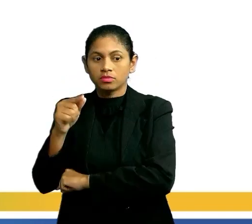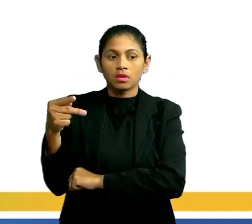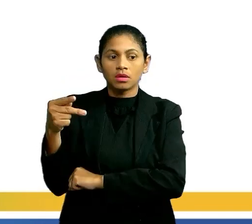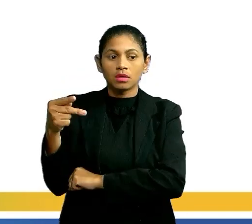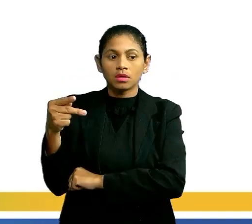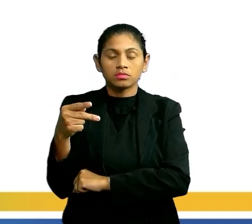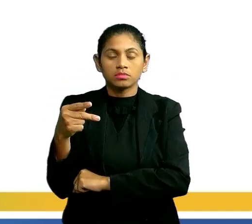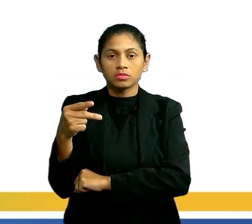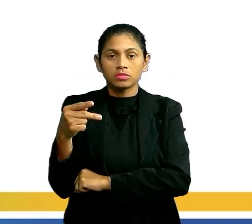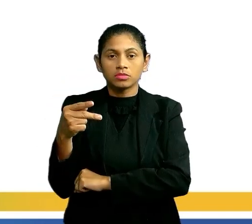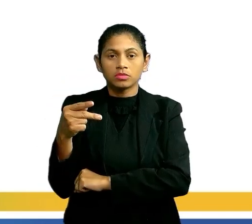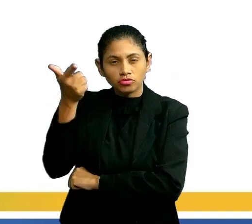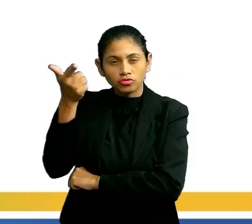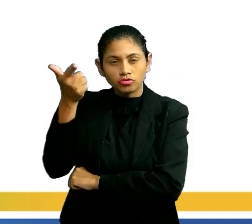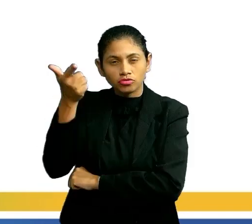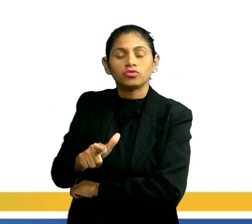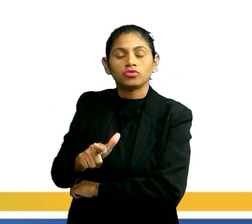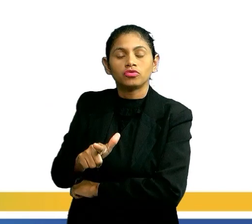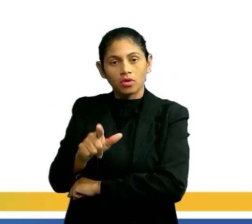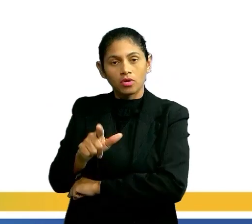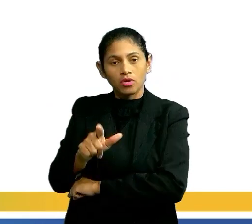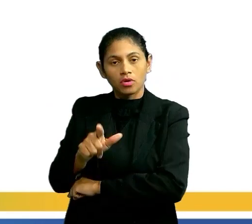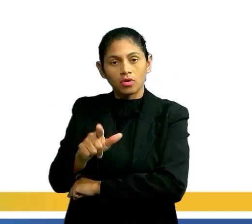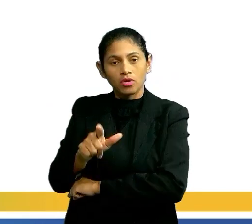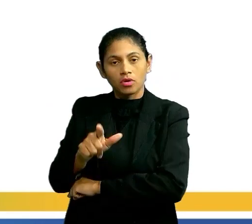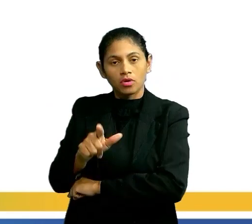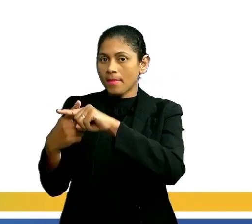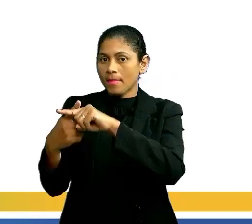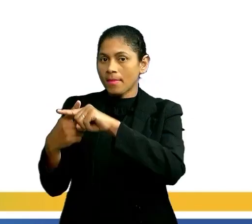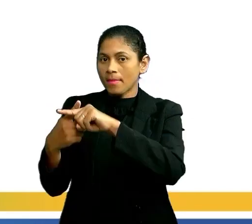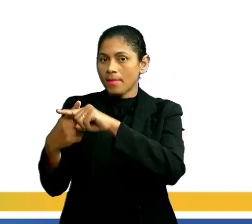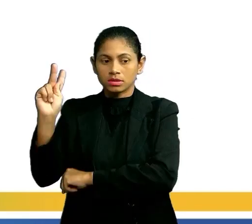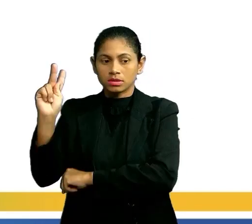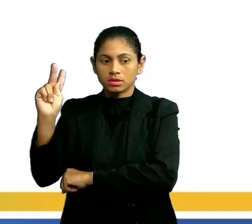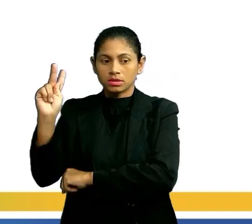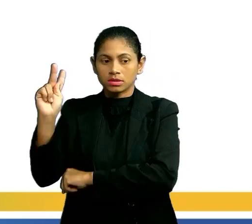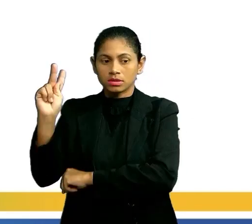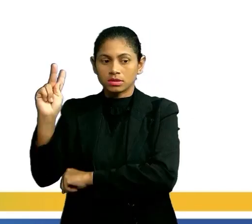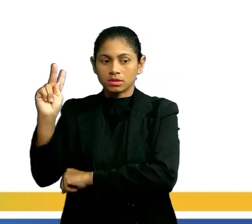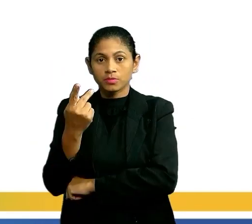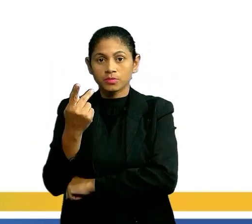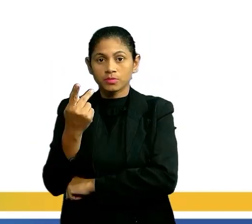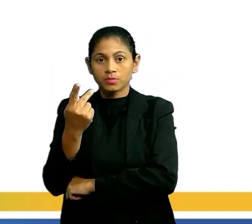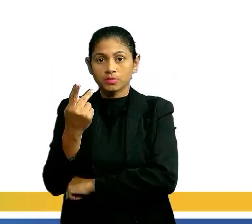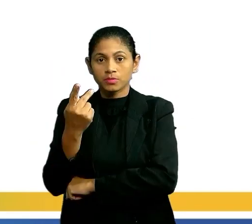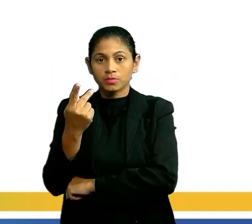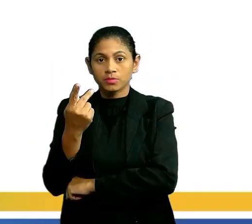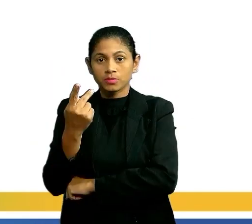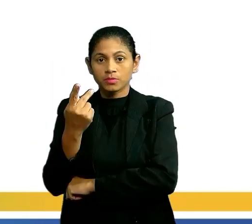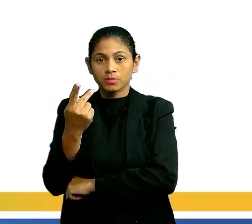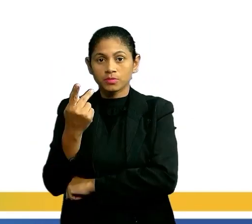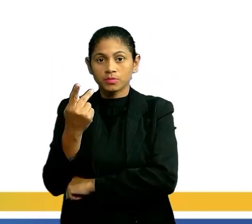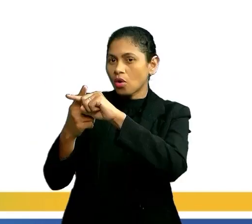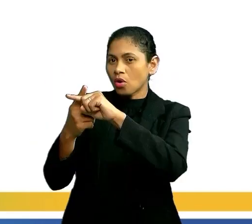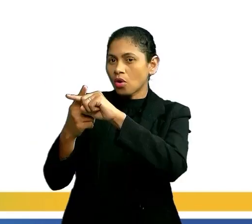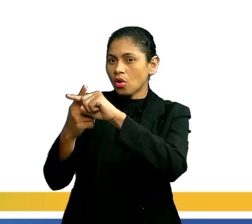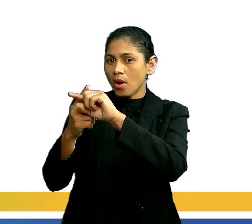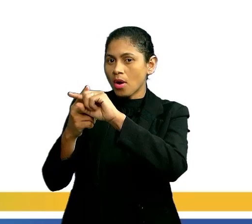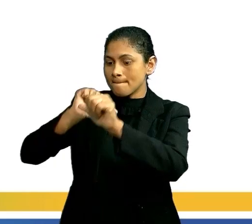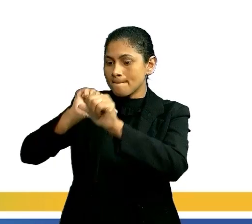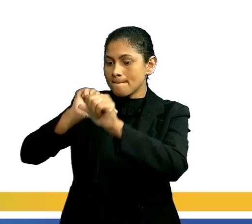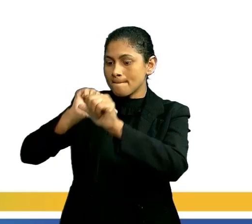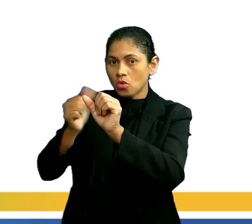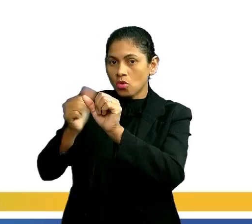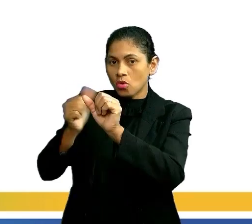5 mais h. Isola o h, o 5 que está somando passa subtraindo. Então, 21 menos 5 é